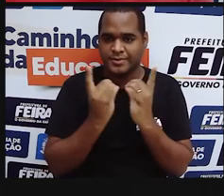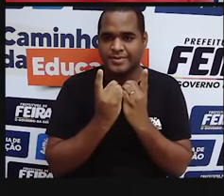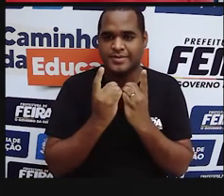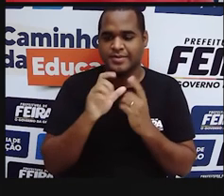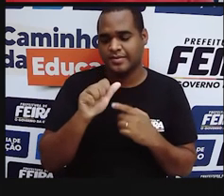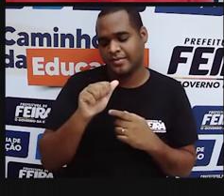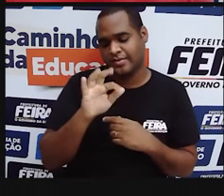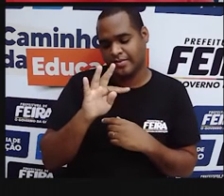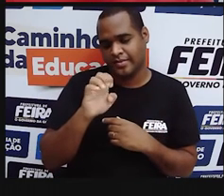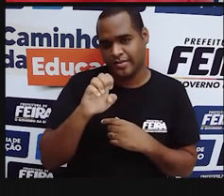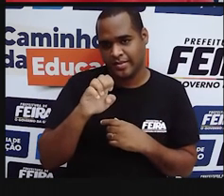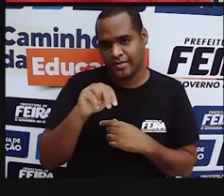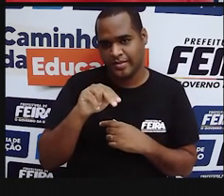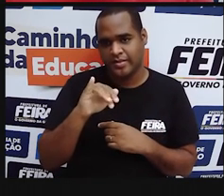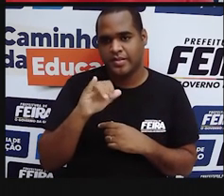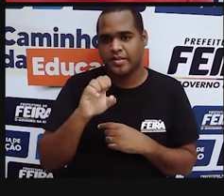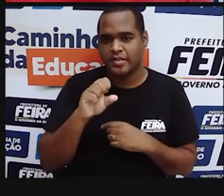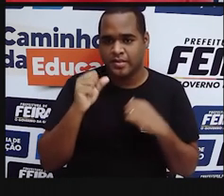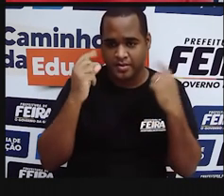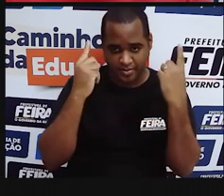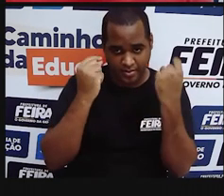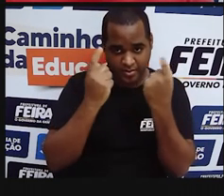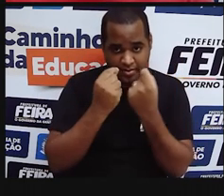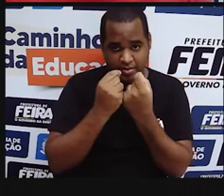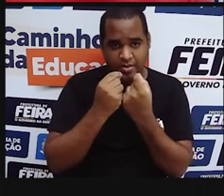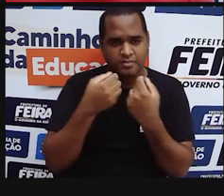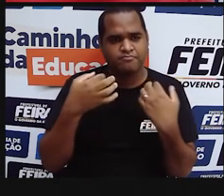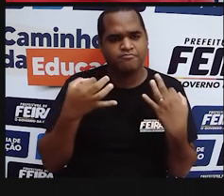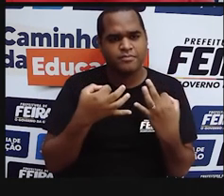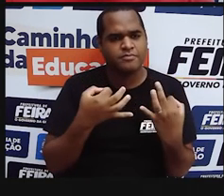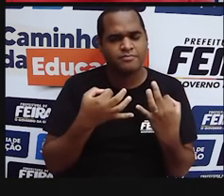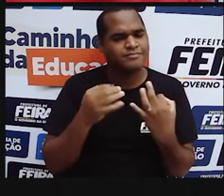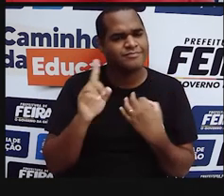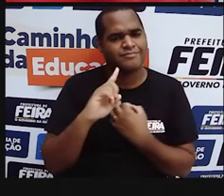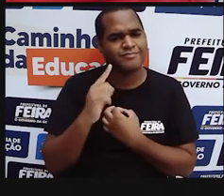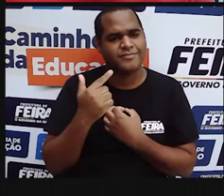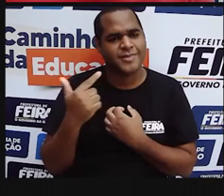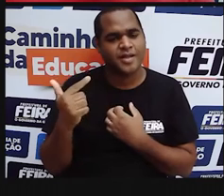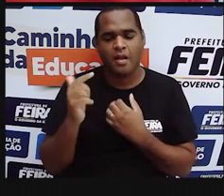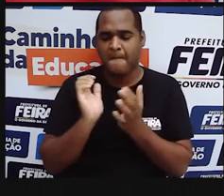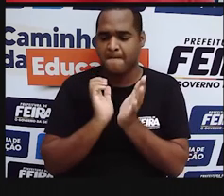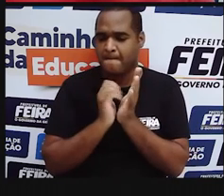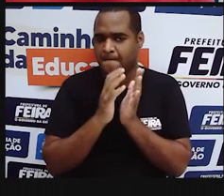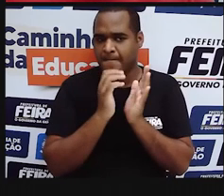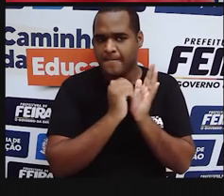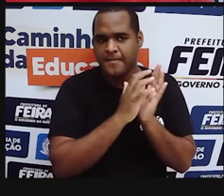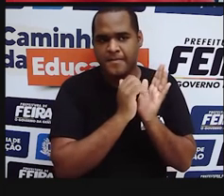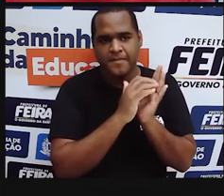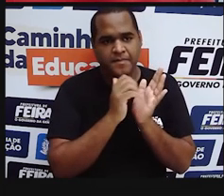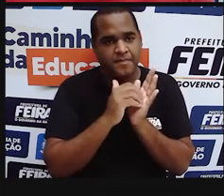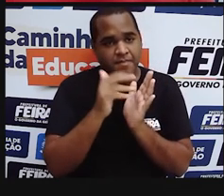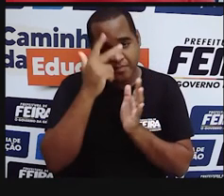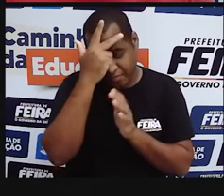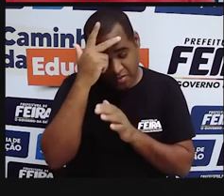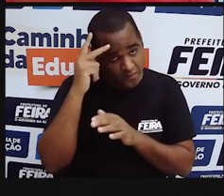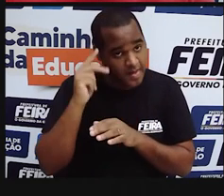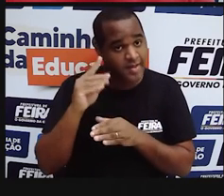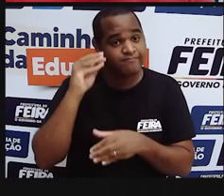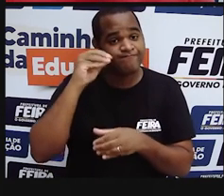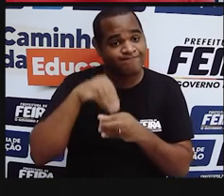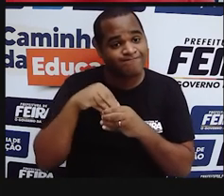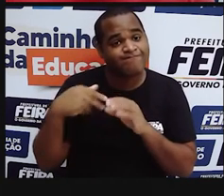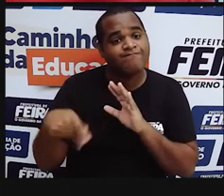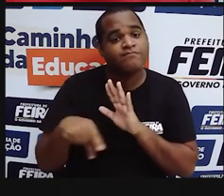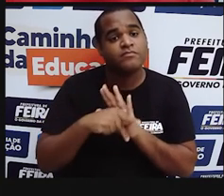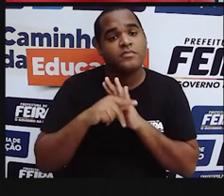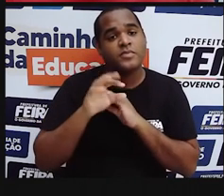ateniense não era uma democracia perfeita. Ela era uma democracia que excluía a maior parte das pessoas, porque ela só reconhecia